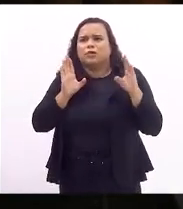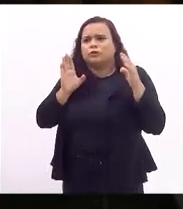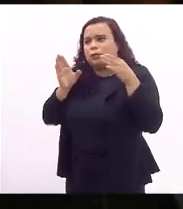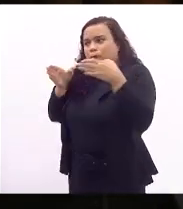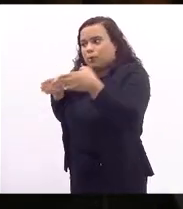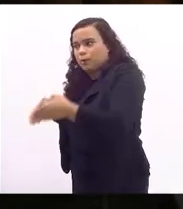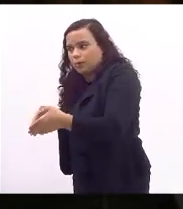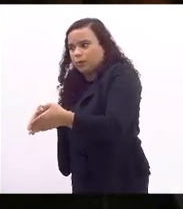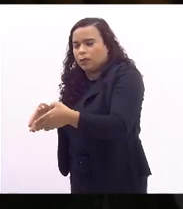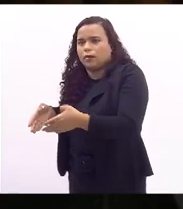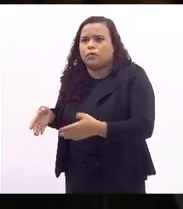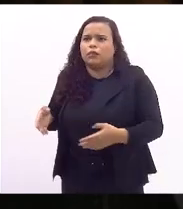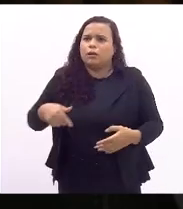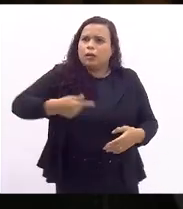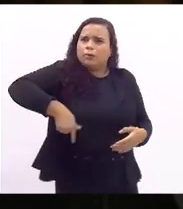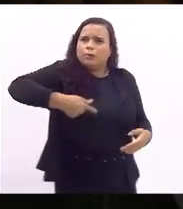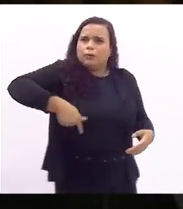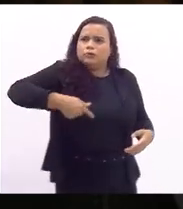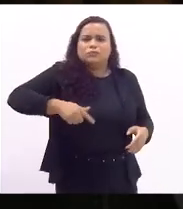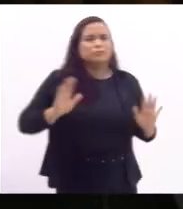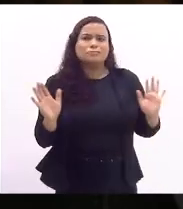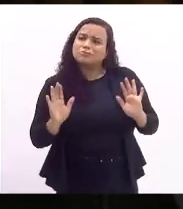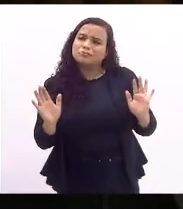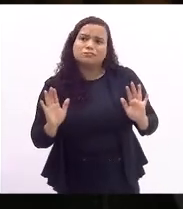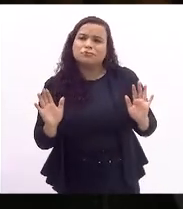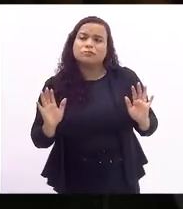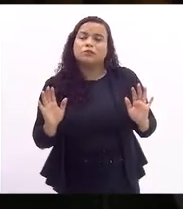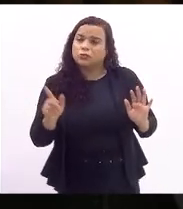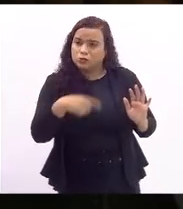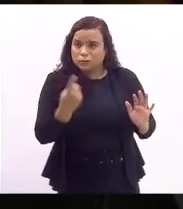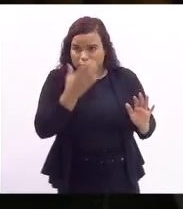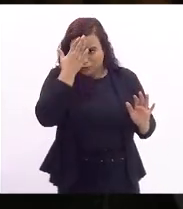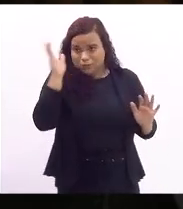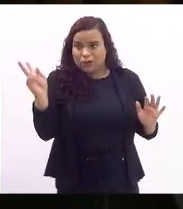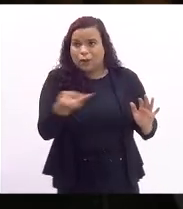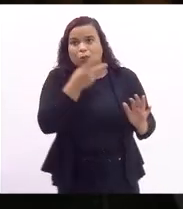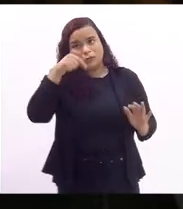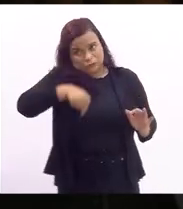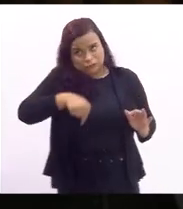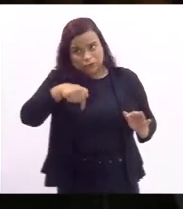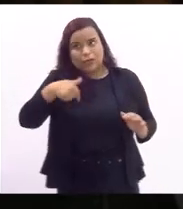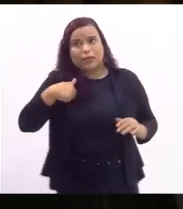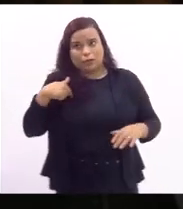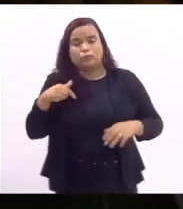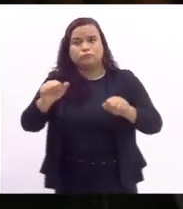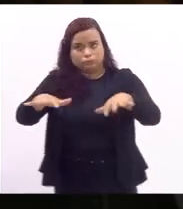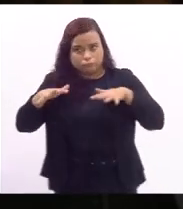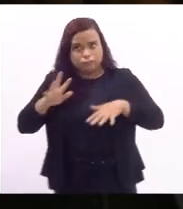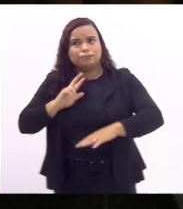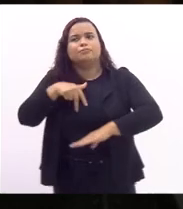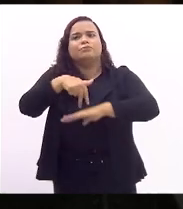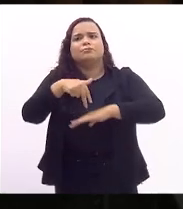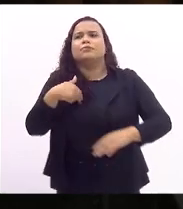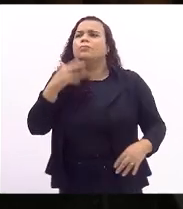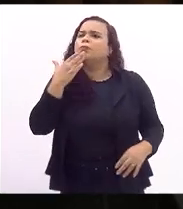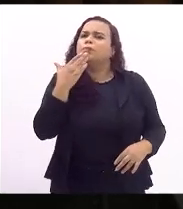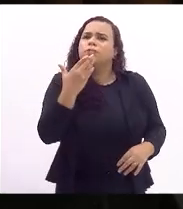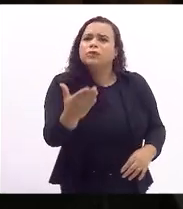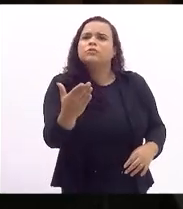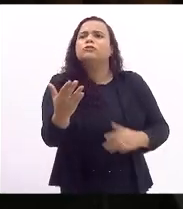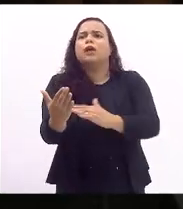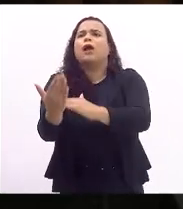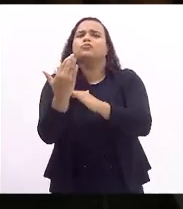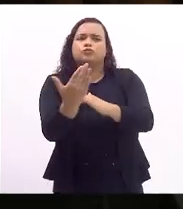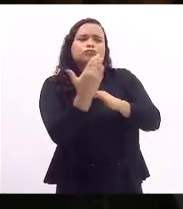parlamentar passamos por uma situação aqui aonde eu vim neste plenário e pedir ajuda de